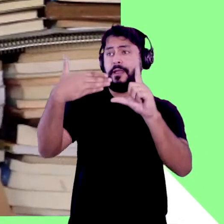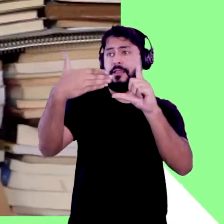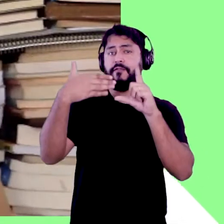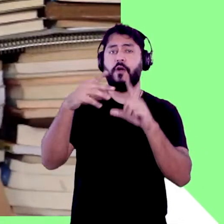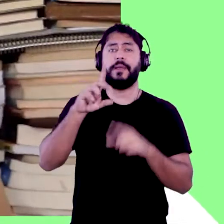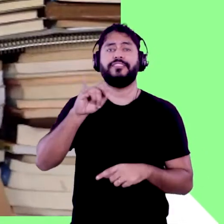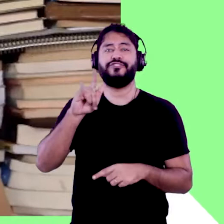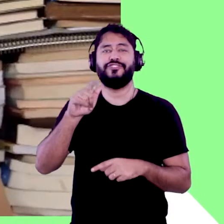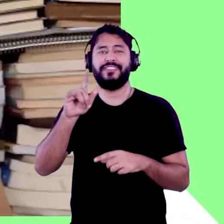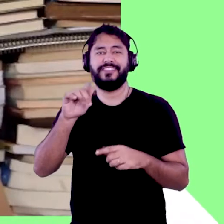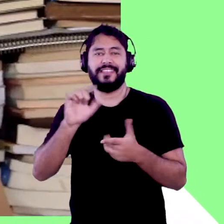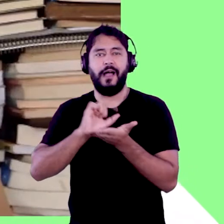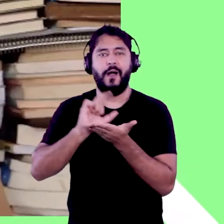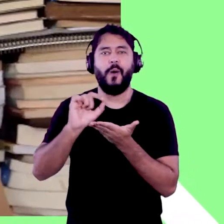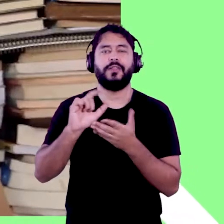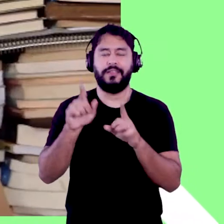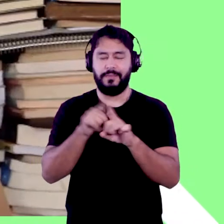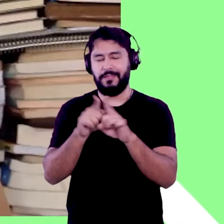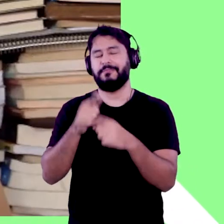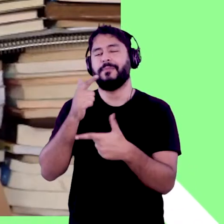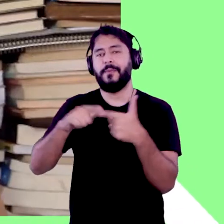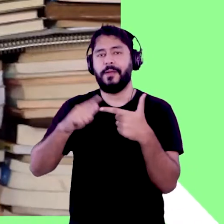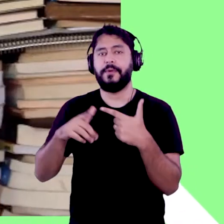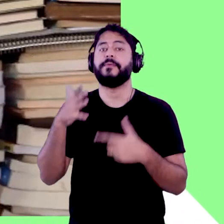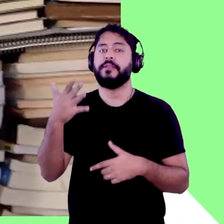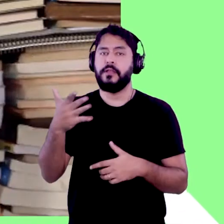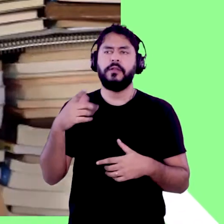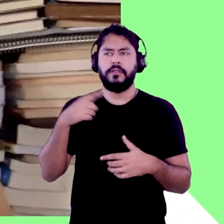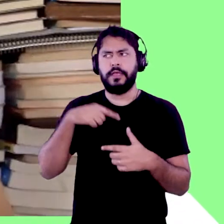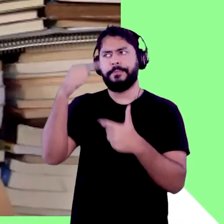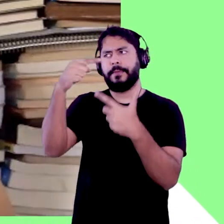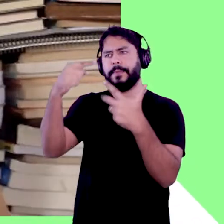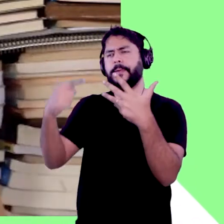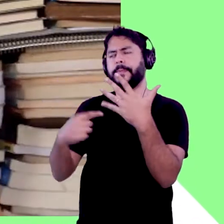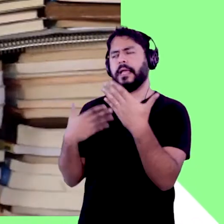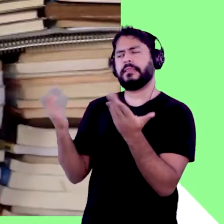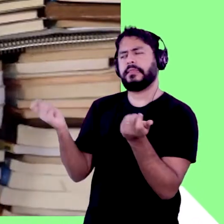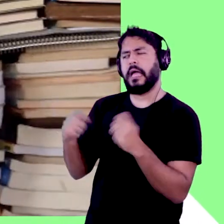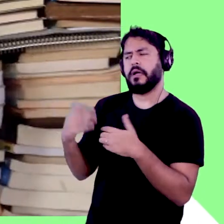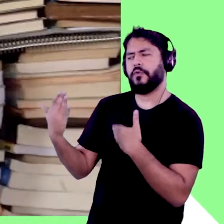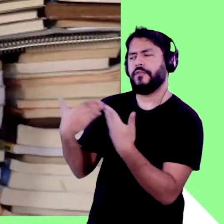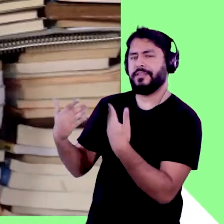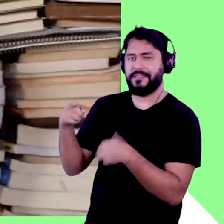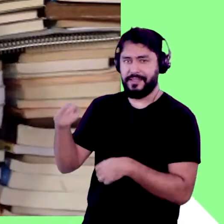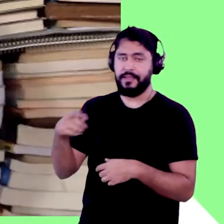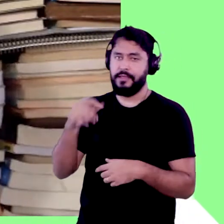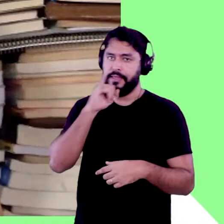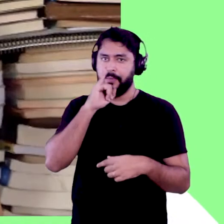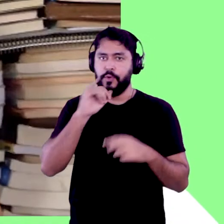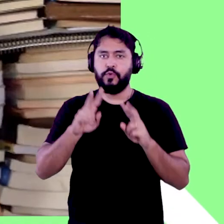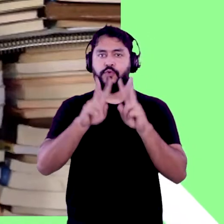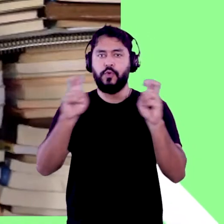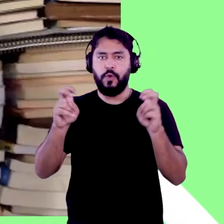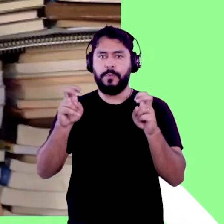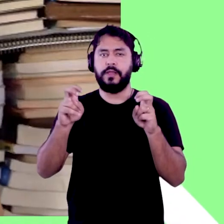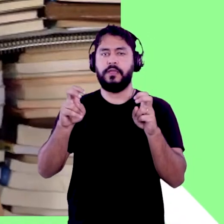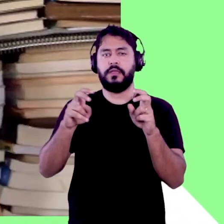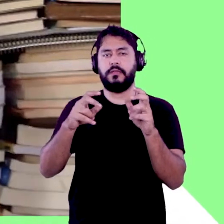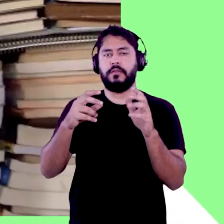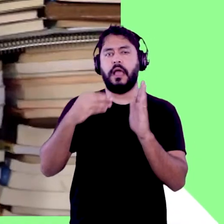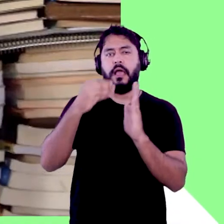discussões possíveis, né, para essa conversa, né, que envolve até o desenho universal, né, a